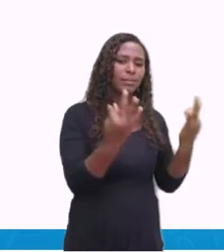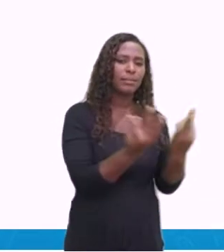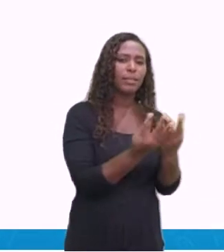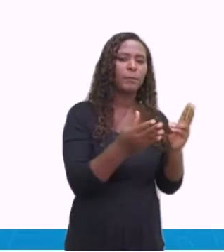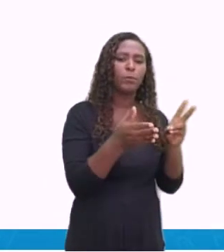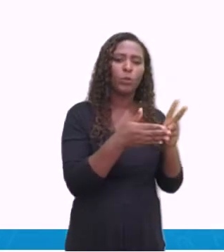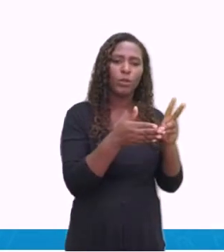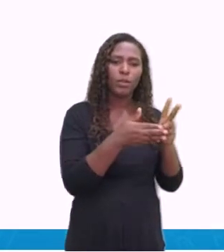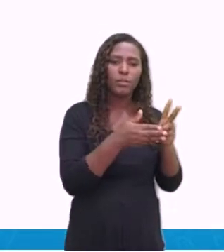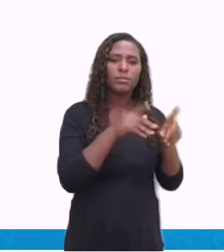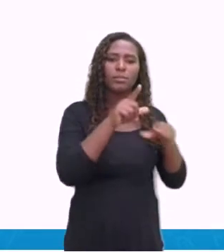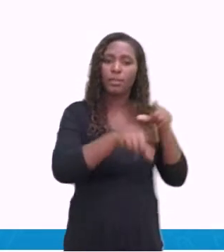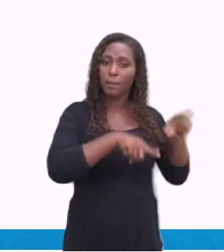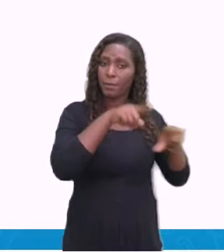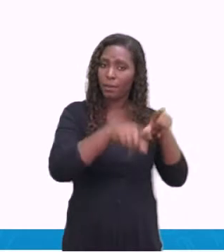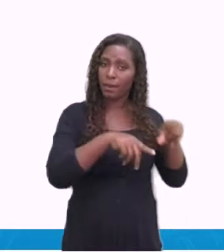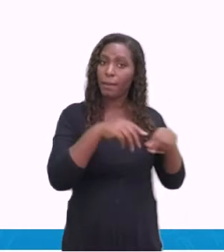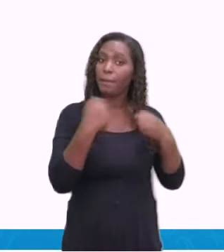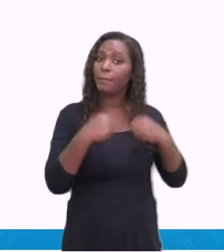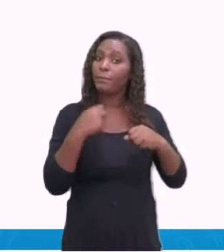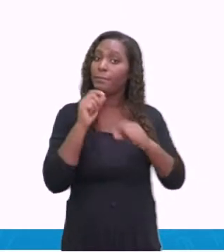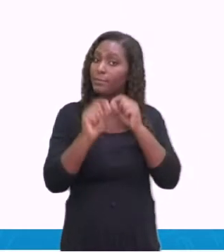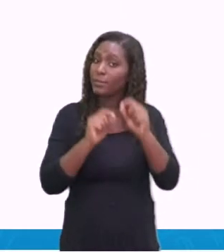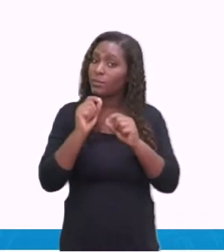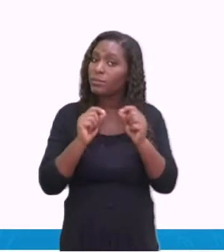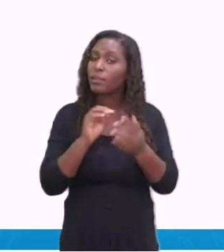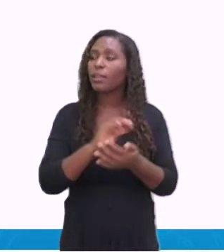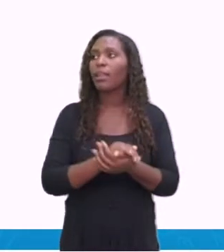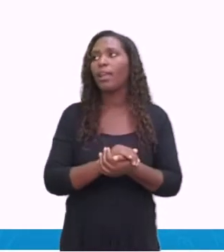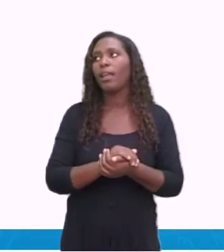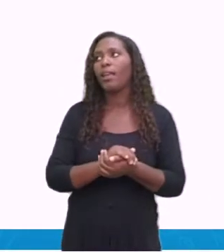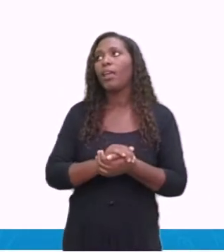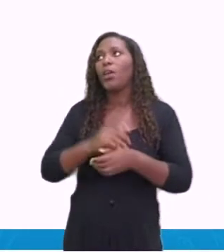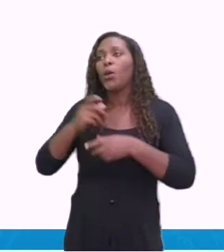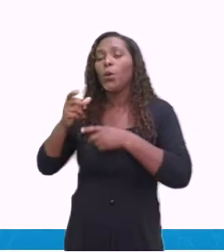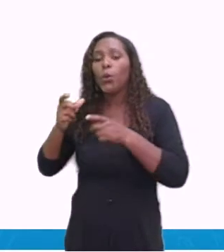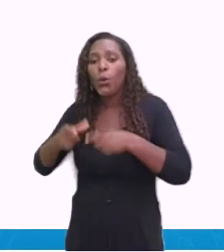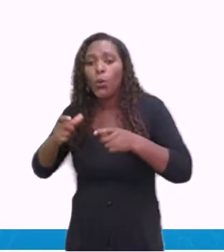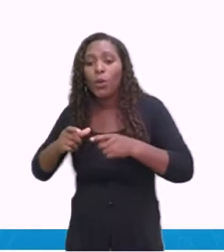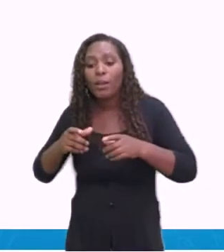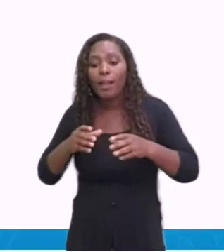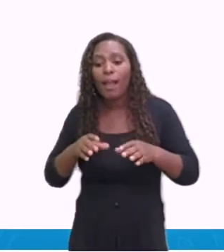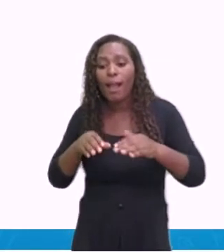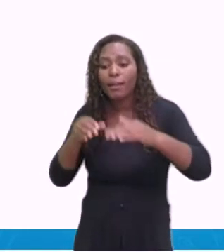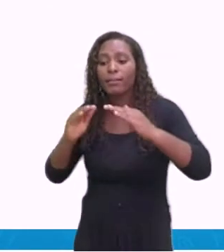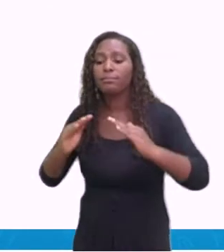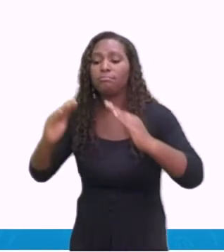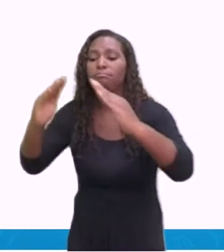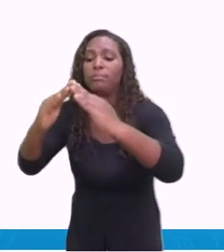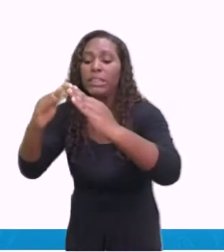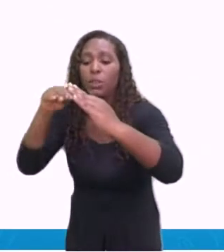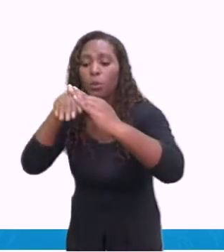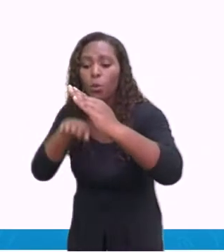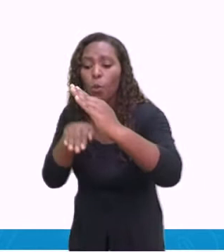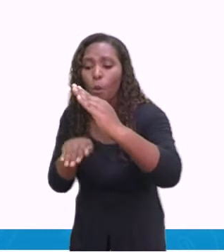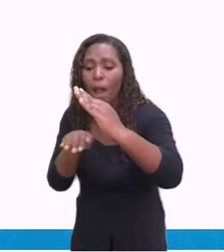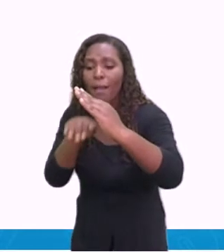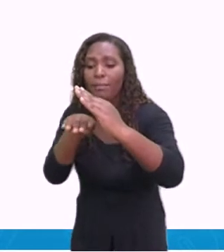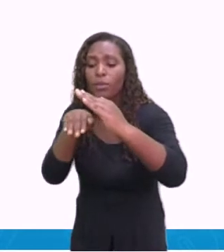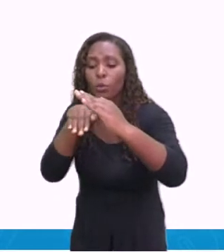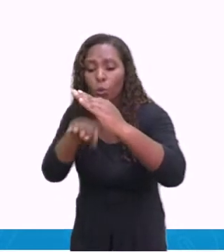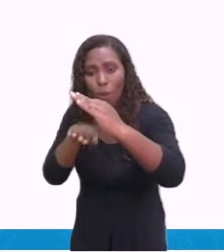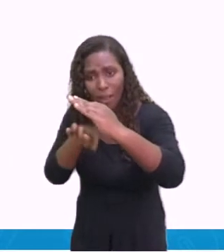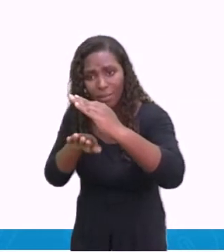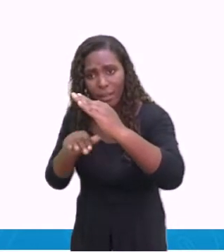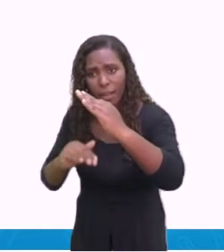pessoas, organizações, aonde eles iam entregar, como ia transportar. Então, para que essa economia